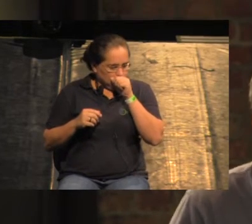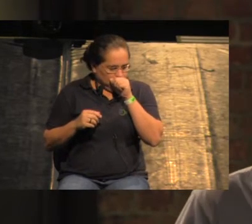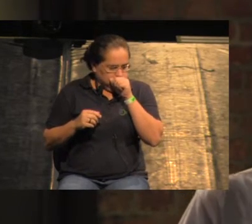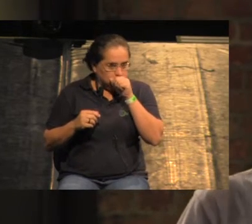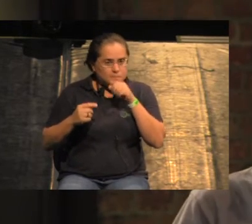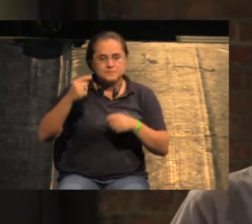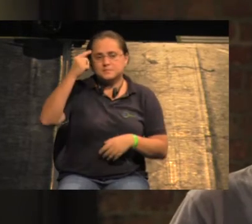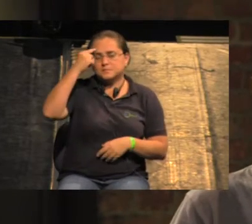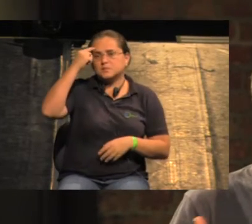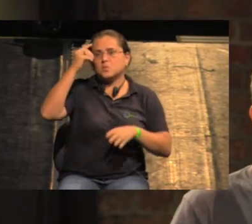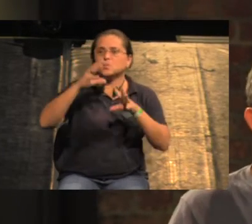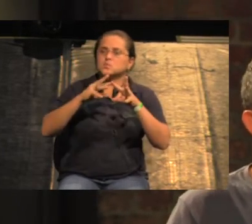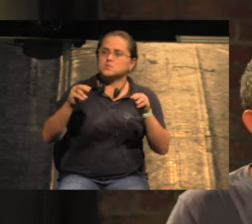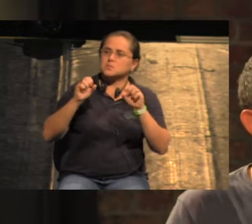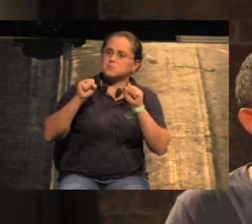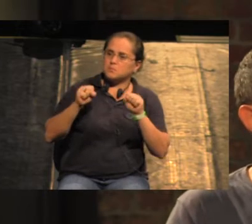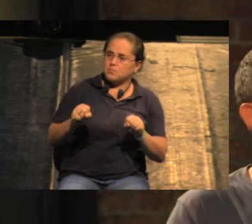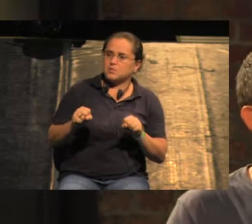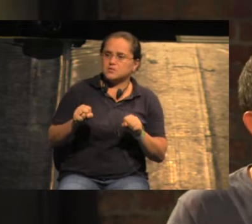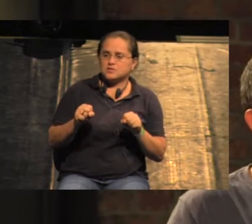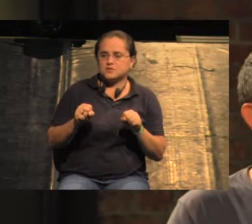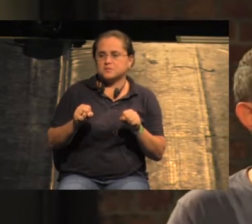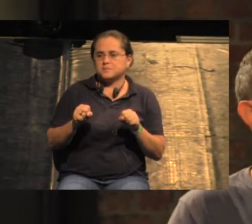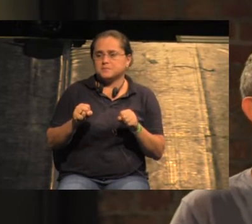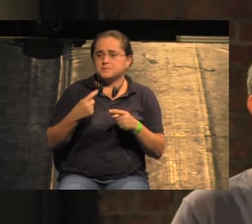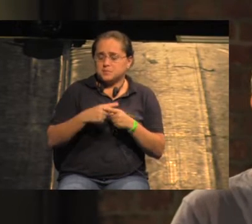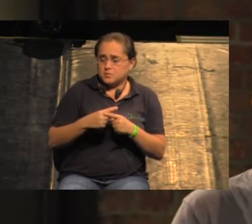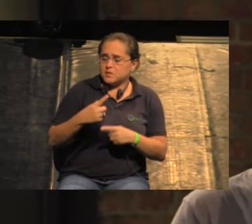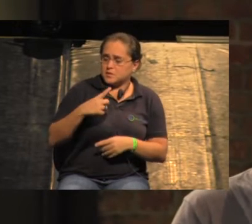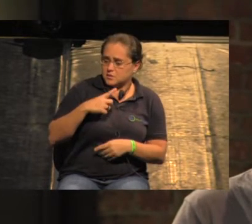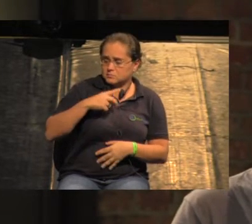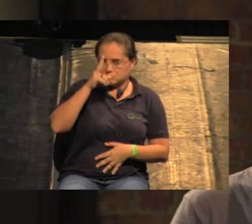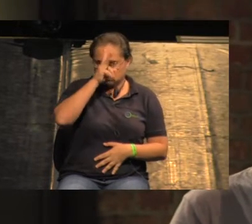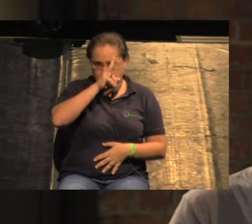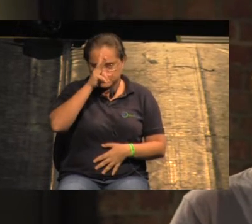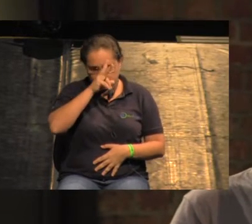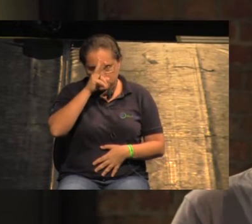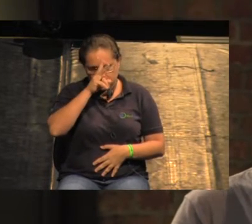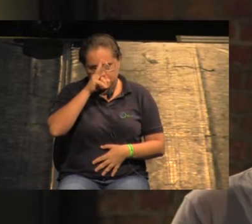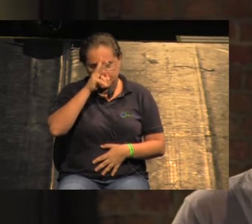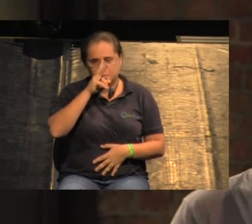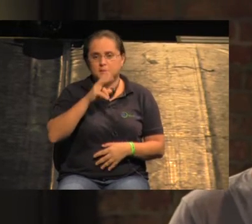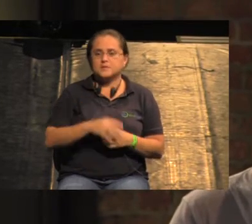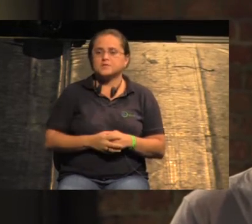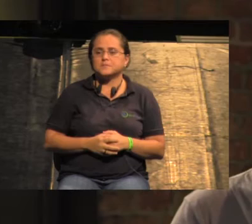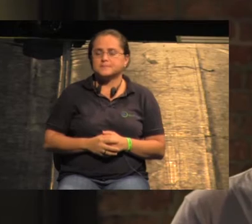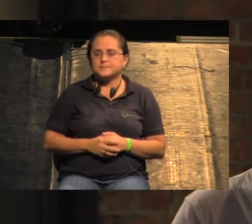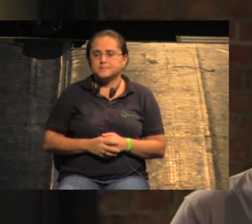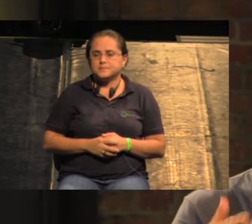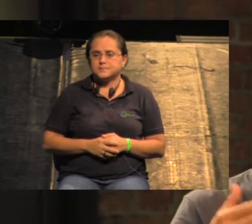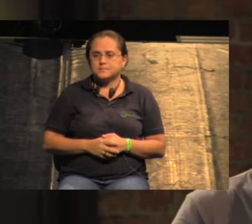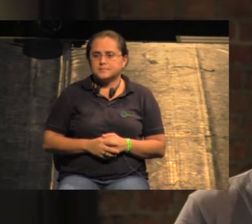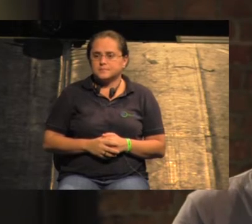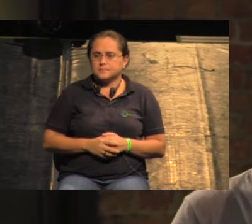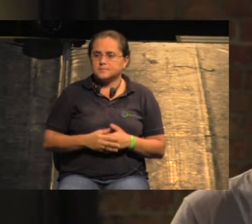Como pensar numa solução que pudesse ser aprovável. O que a gente tem historicamente, e